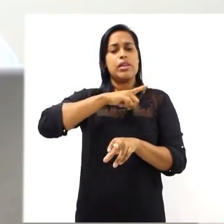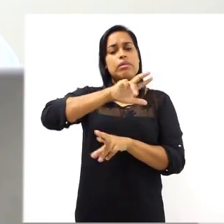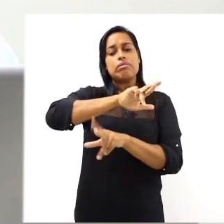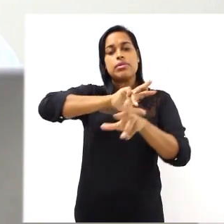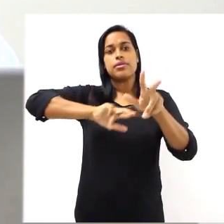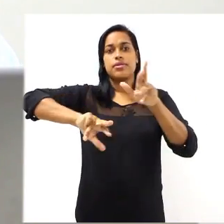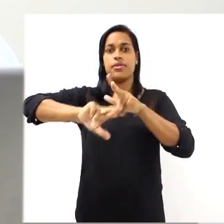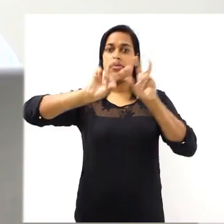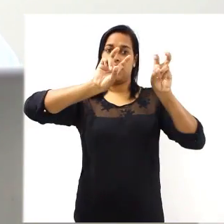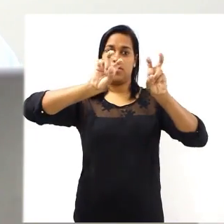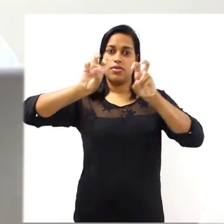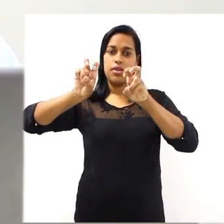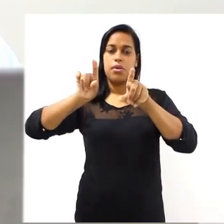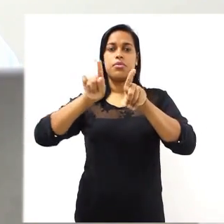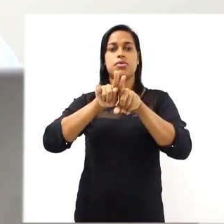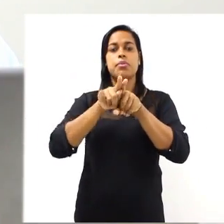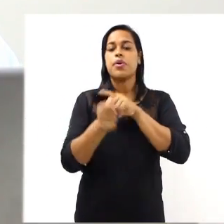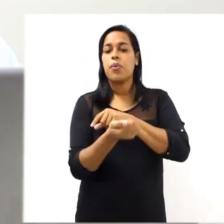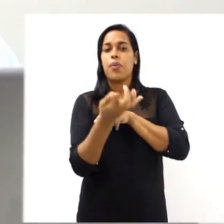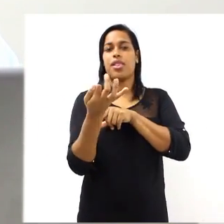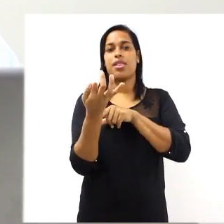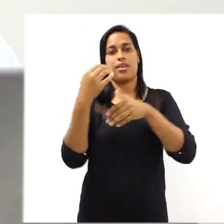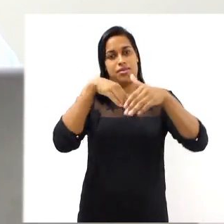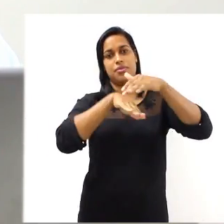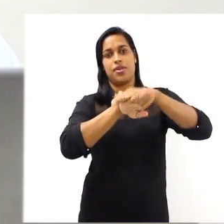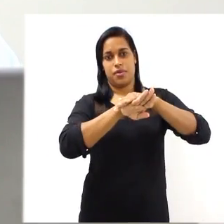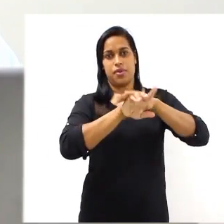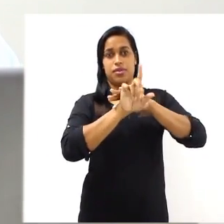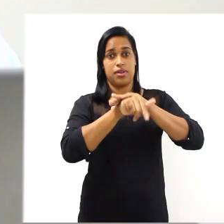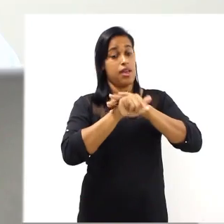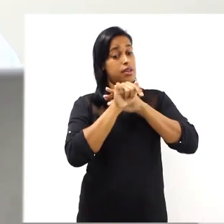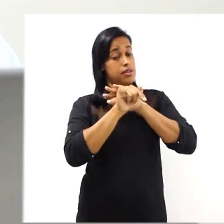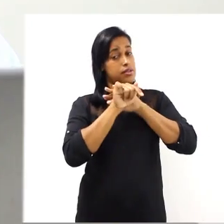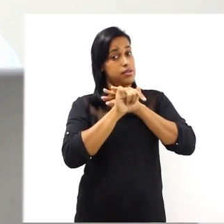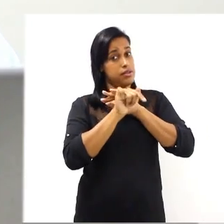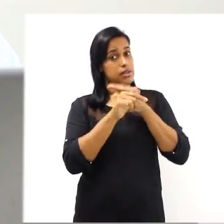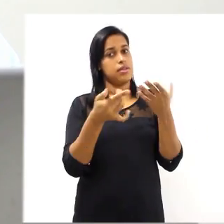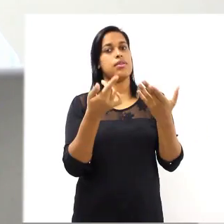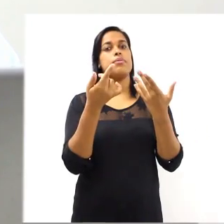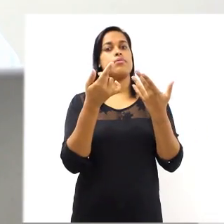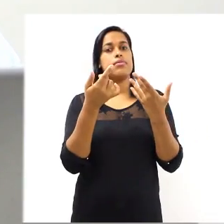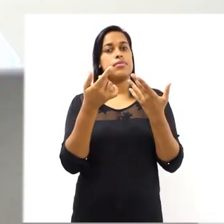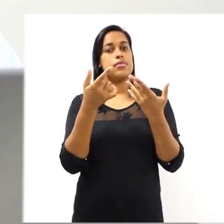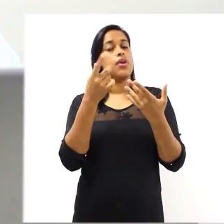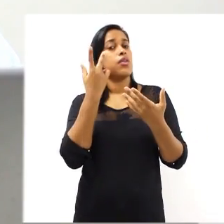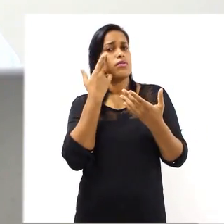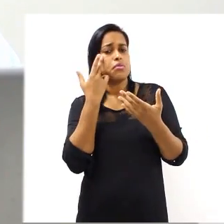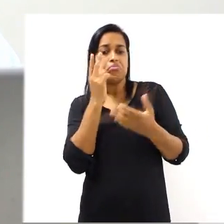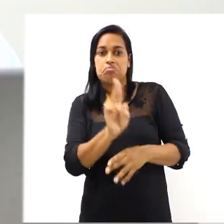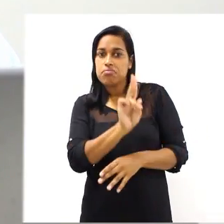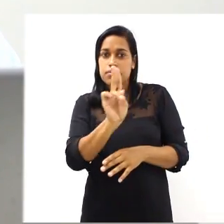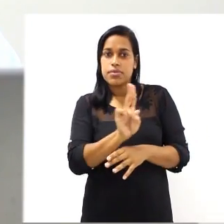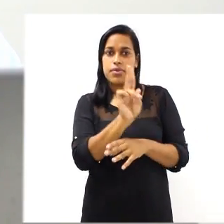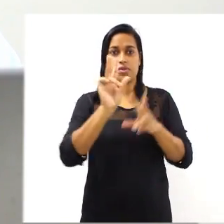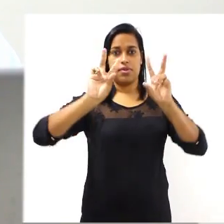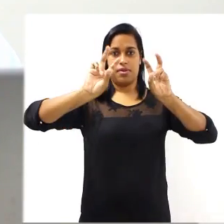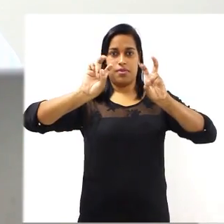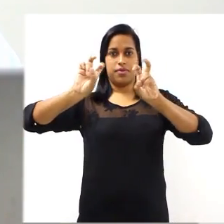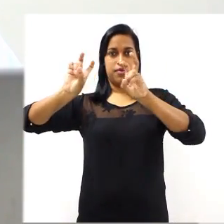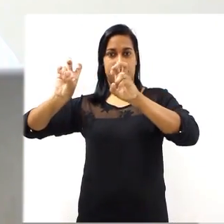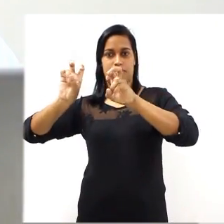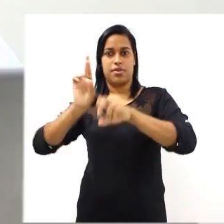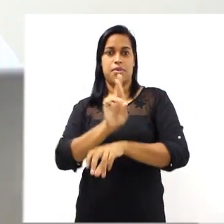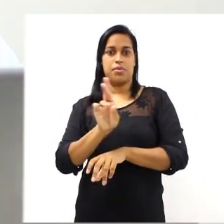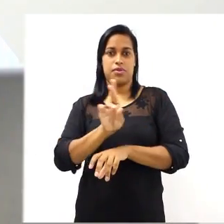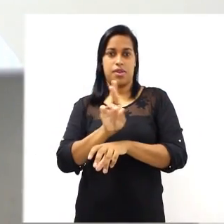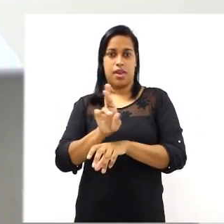diferentes tamanhos que irá armazenar. Neste caso, nós normalmente utilizamos um tipo double ou real